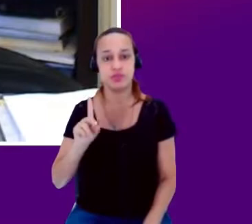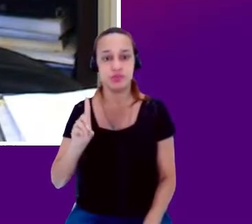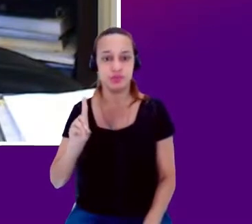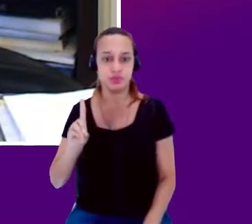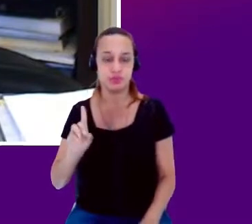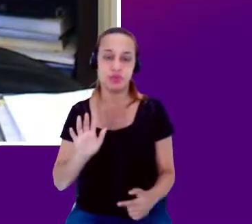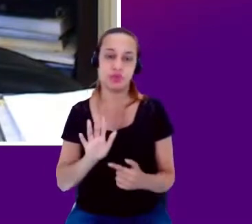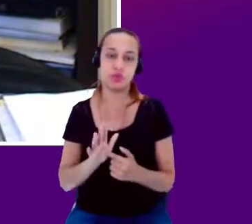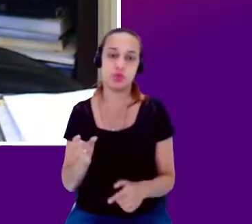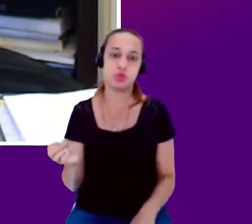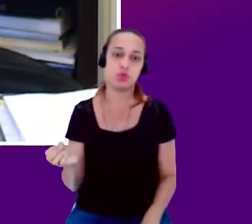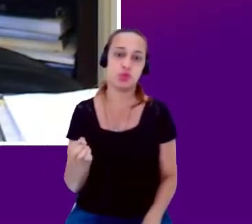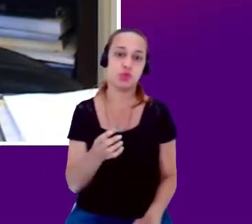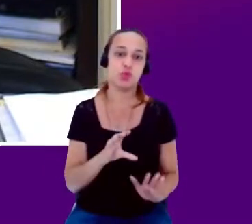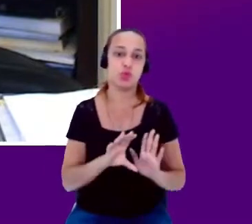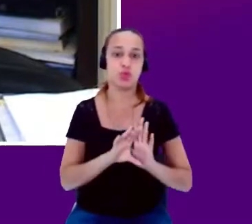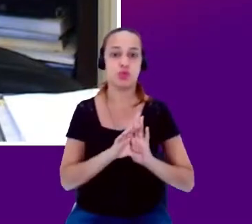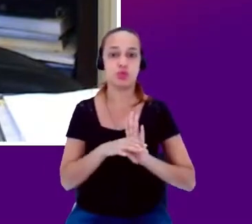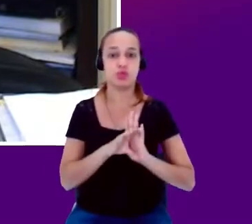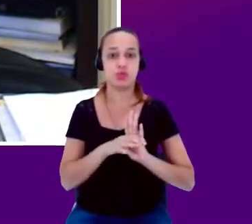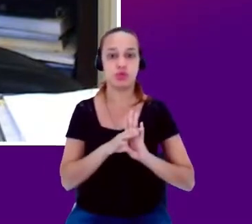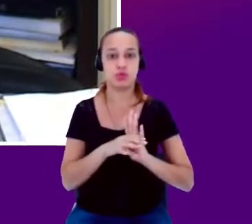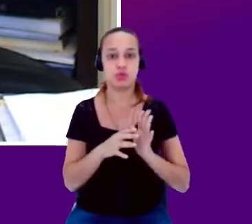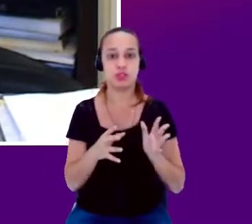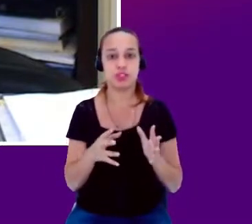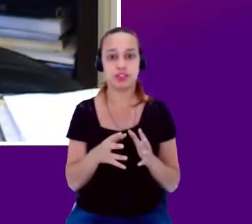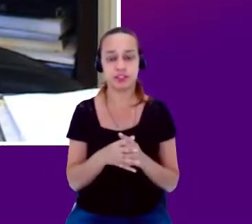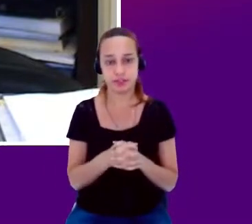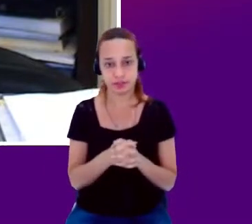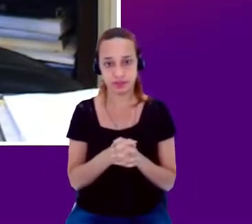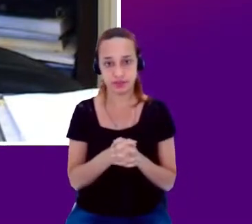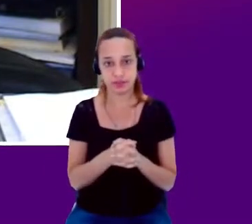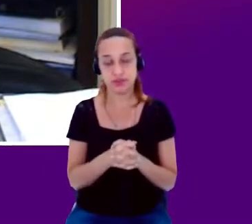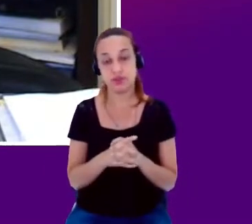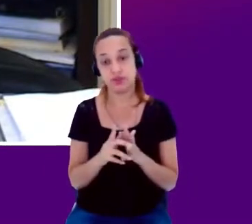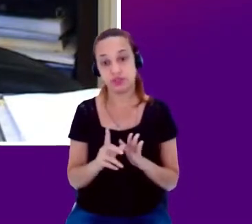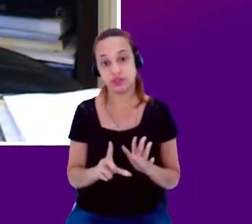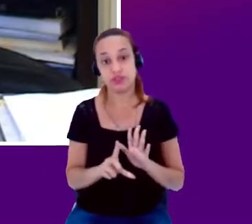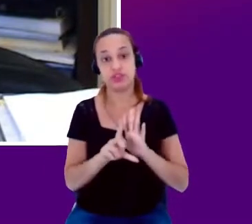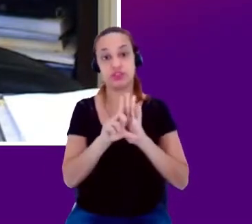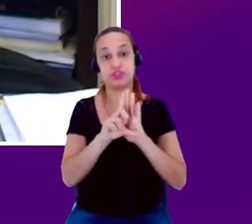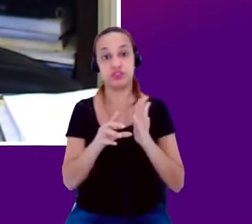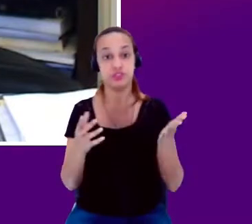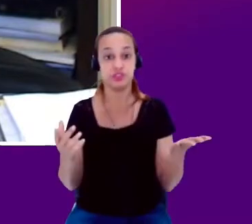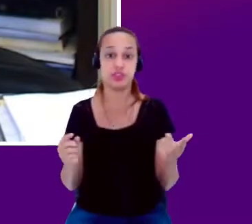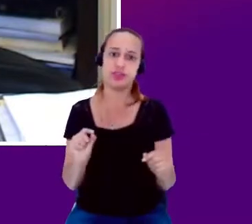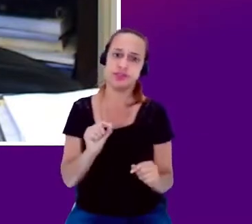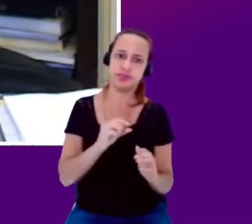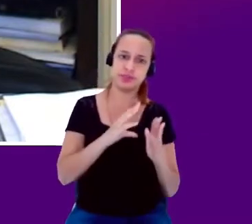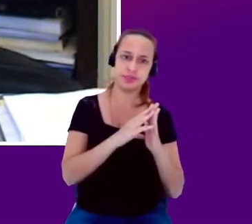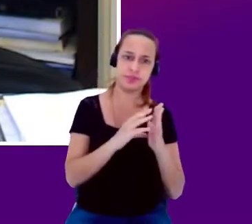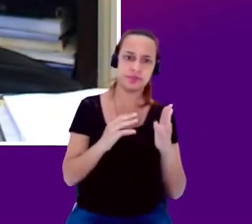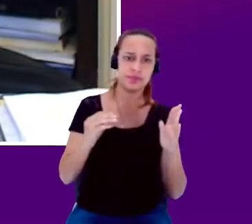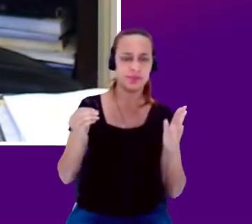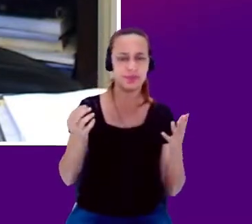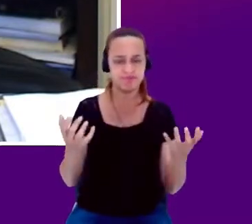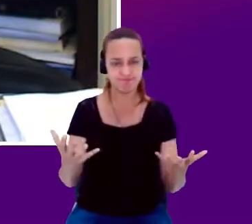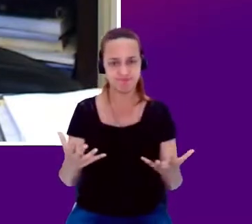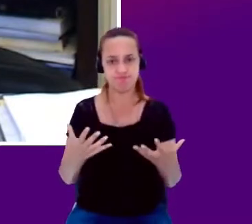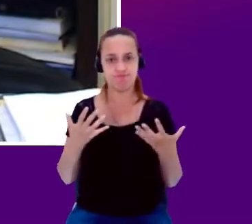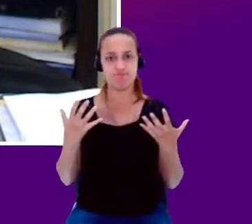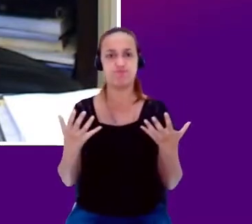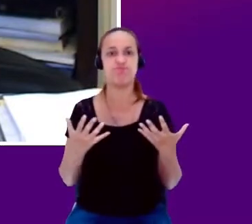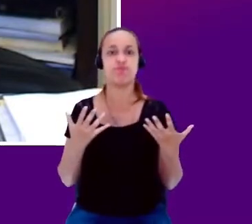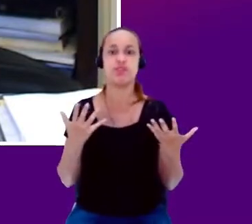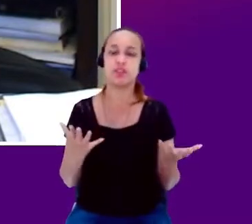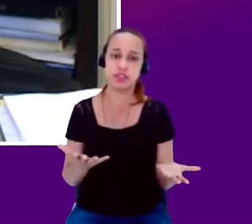novo conceito de incidência normativa, assim como o seu modelo inspirador, o Regulamento Geral de Proteção